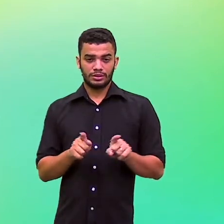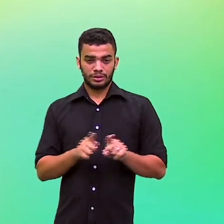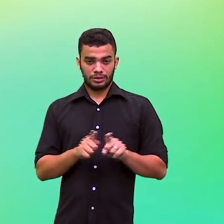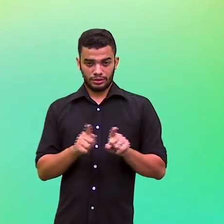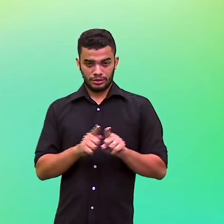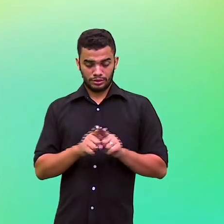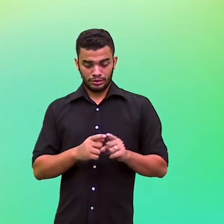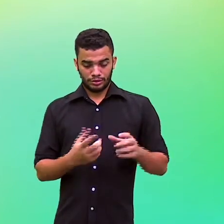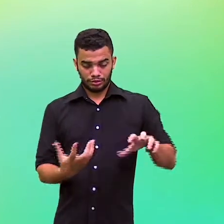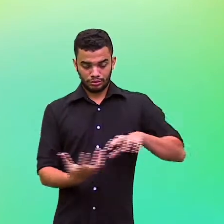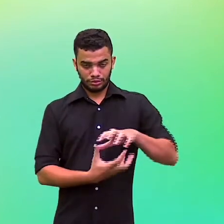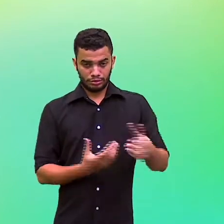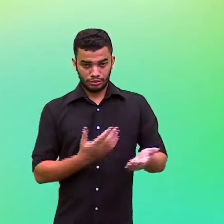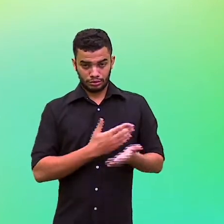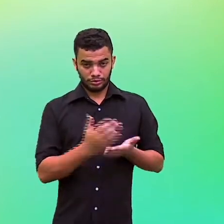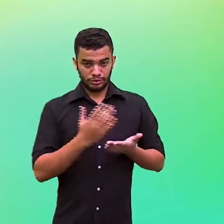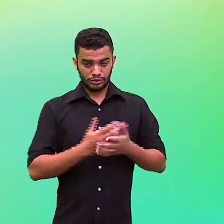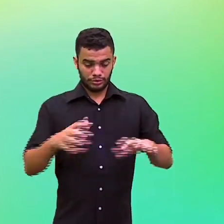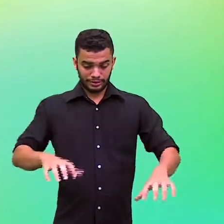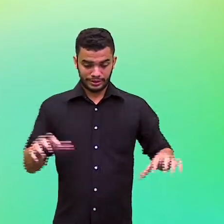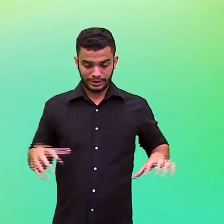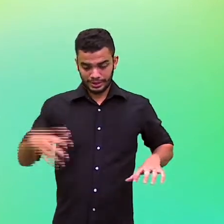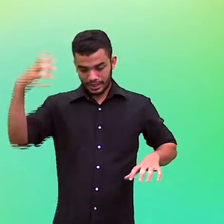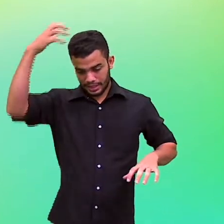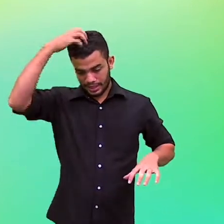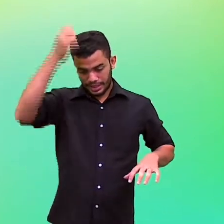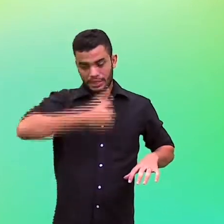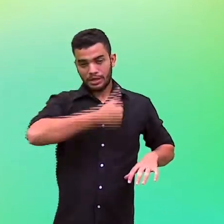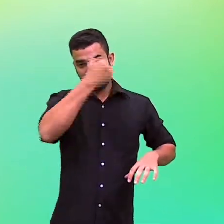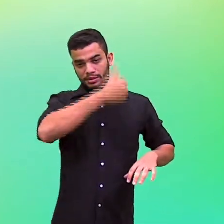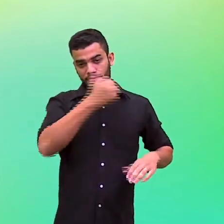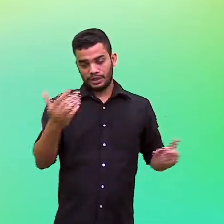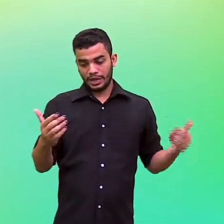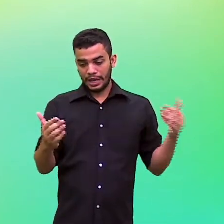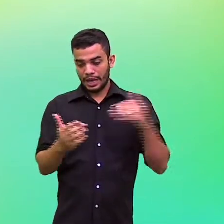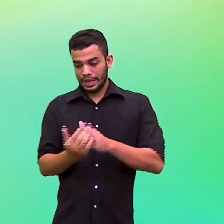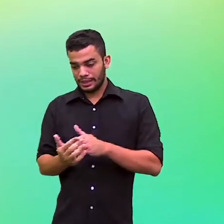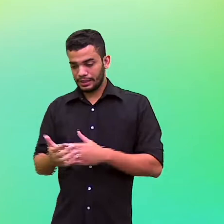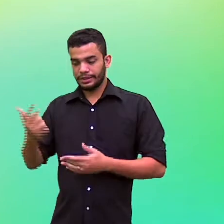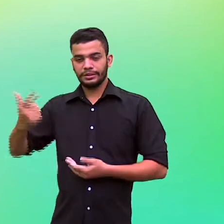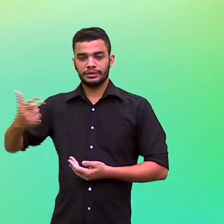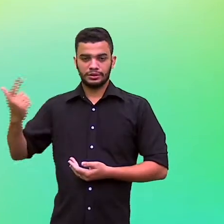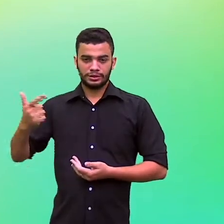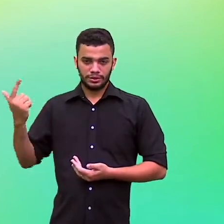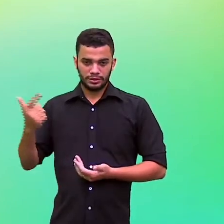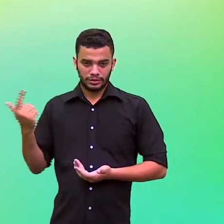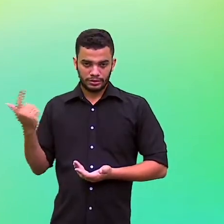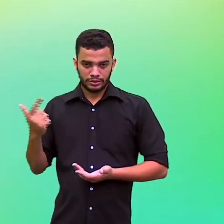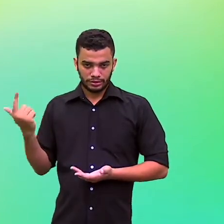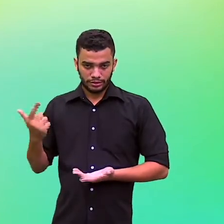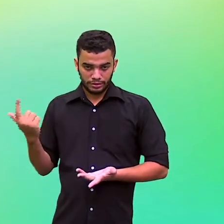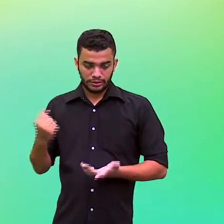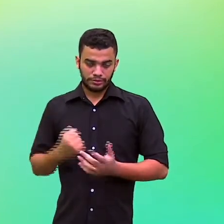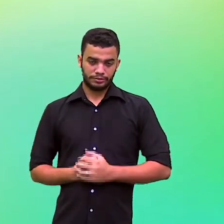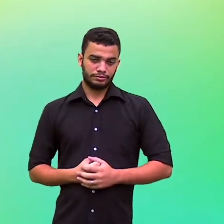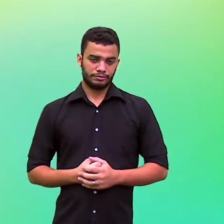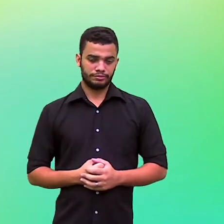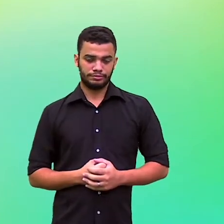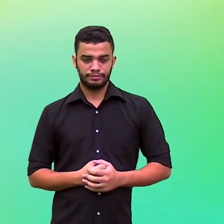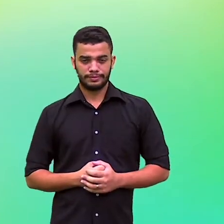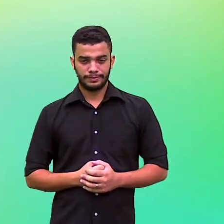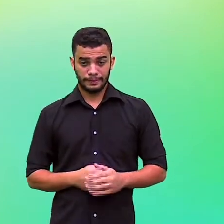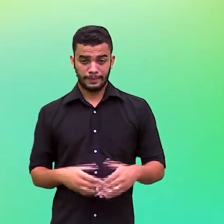como eu falei, e o segundo. Ele durou de 1831 a 1840